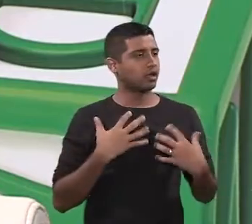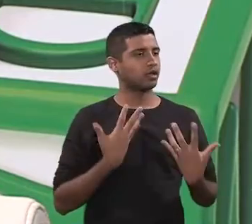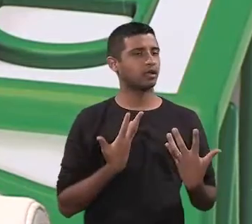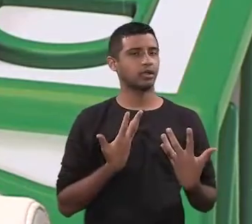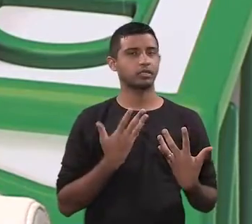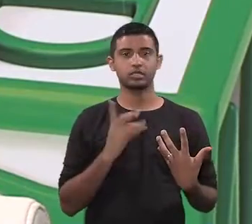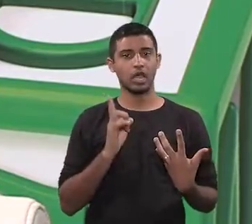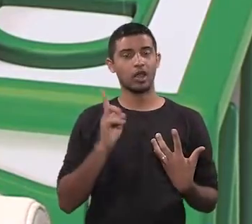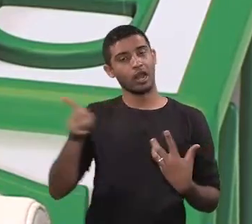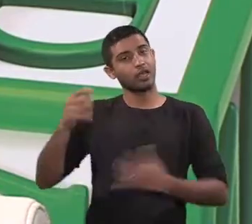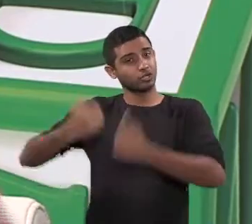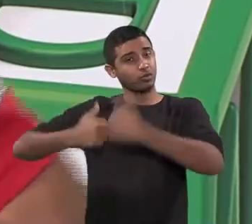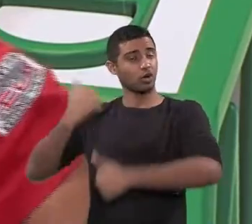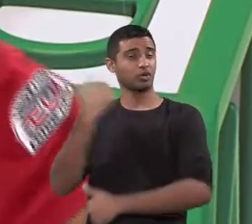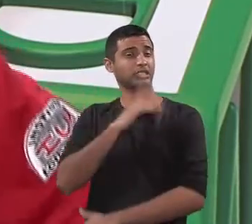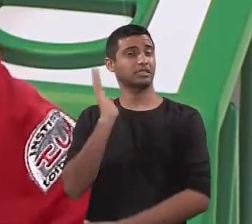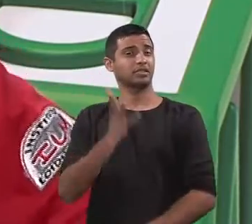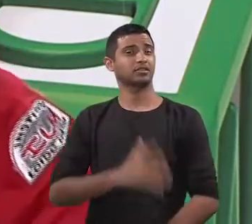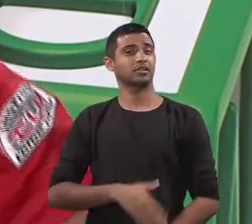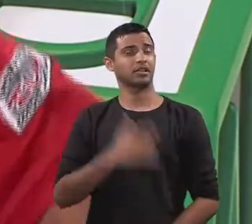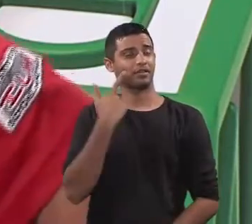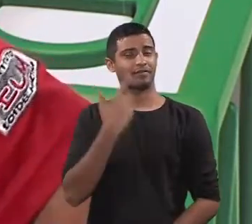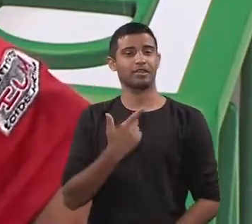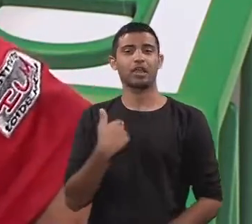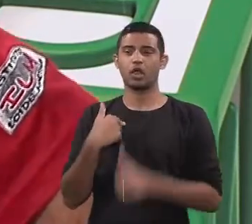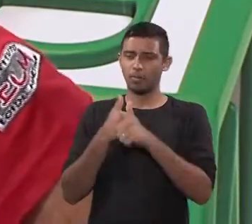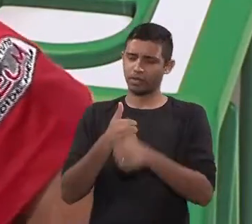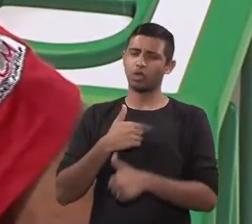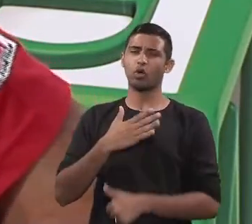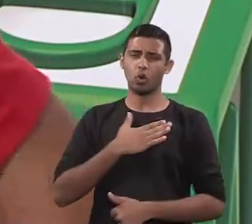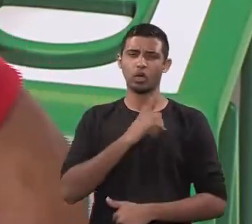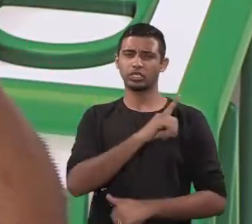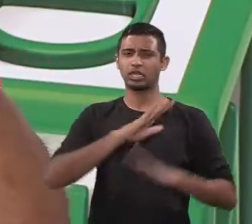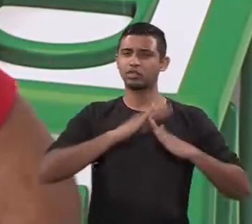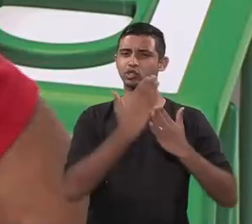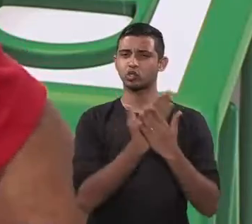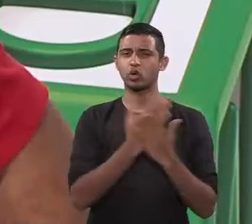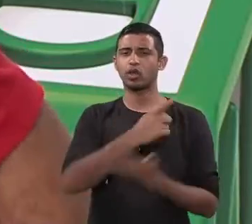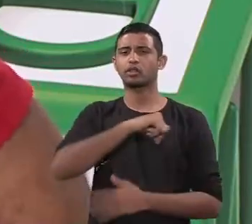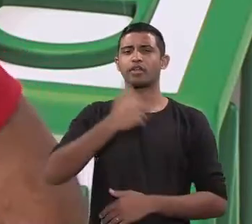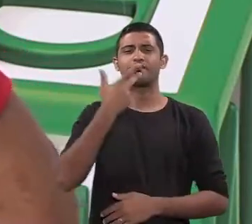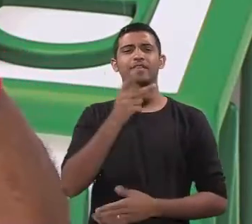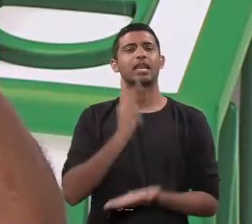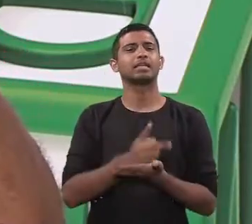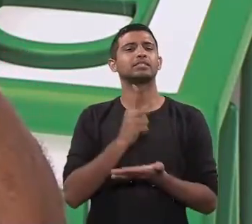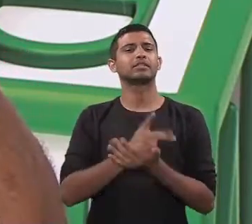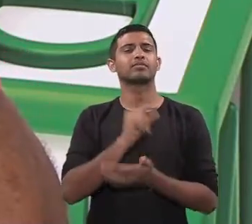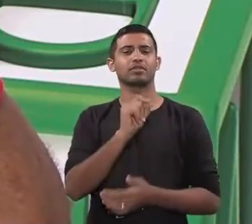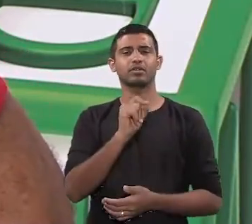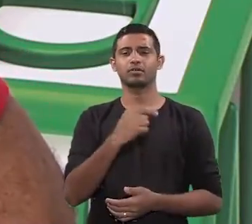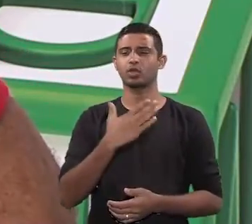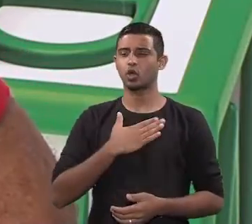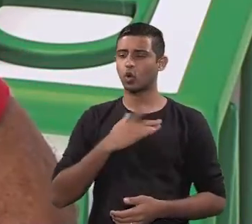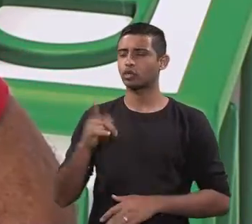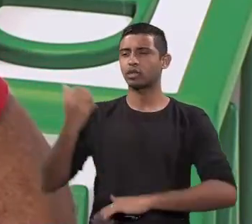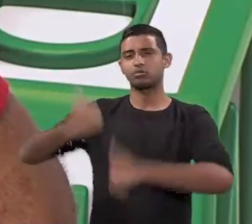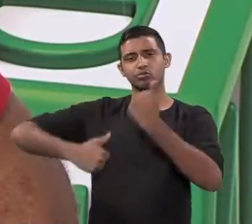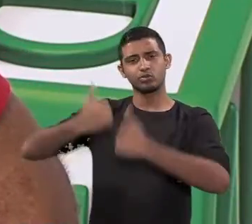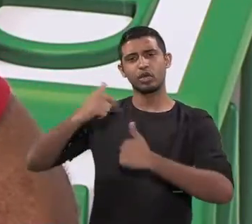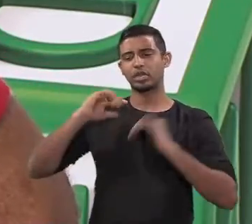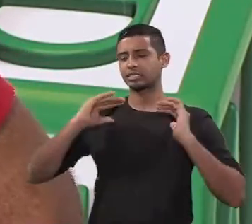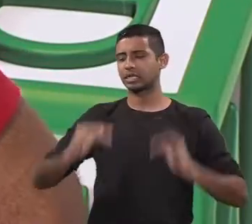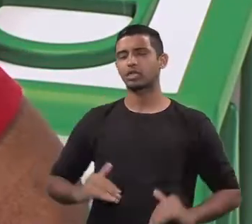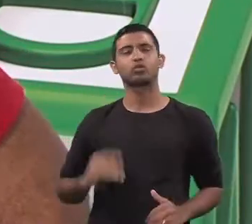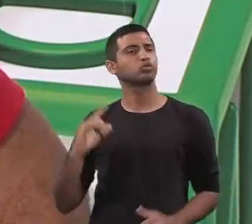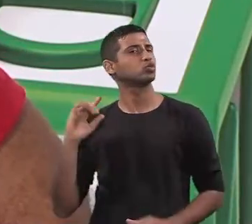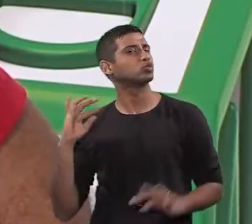o esporte já te gerou isso. Esse acompanhamento, e eu gosto muito lá na escola que a gente costuma dizer que a gente gosta do esporte para o cidadão